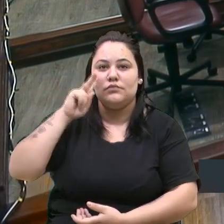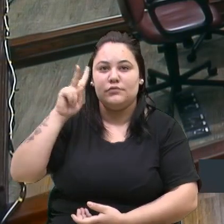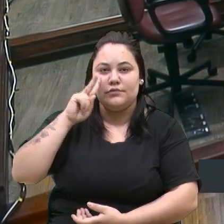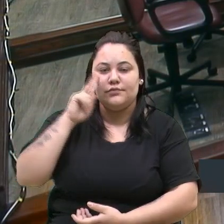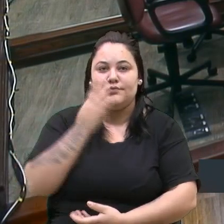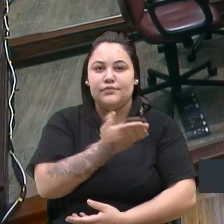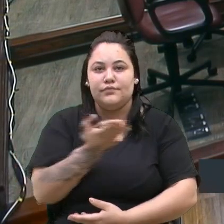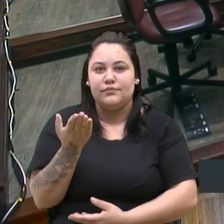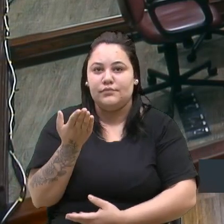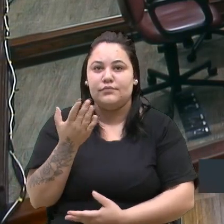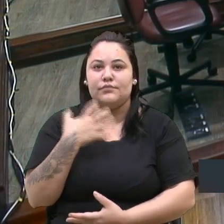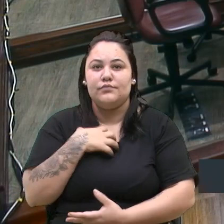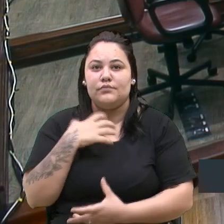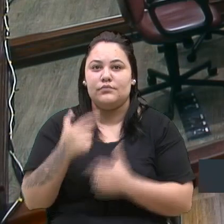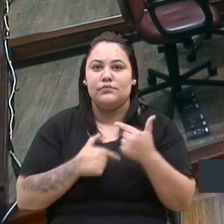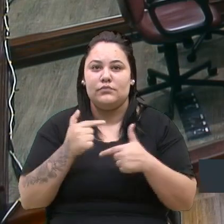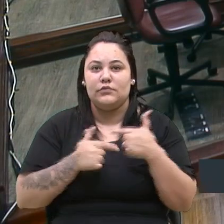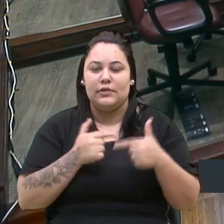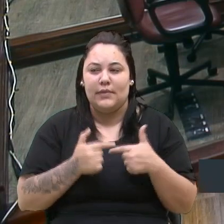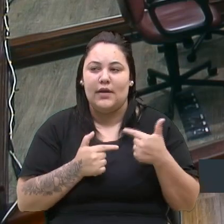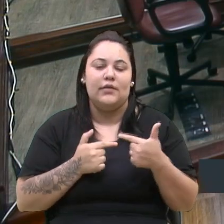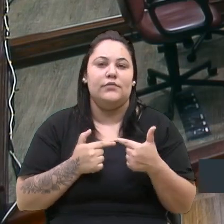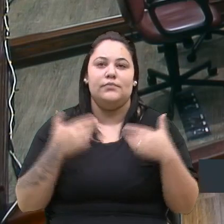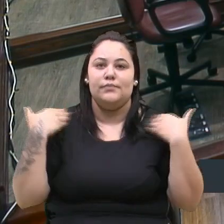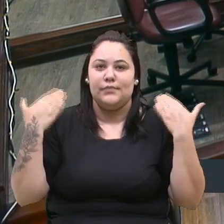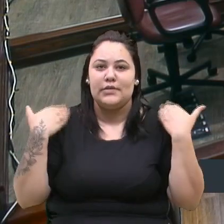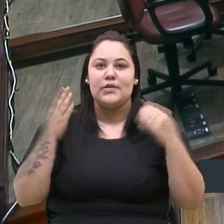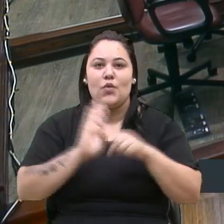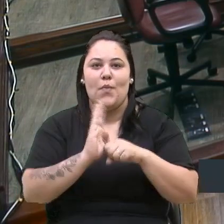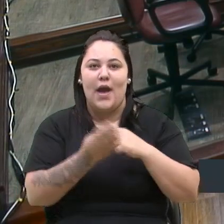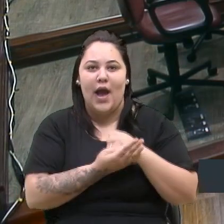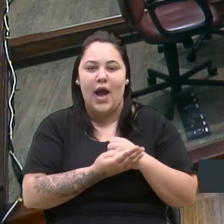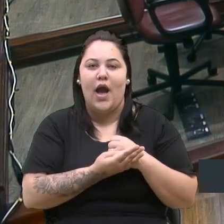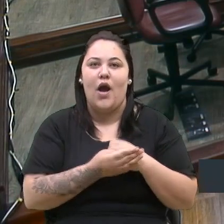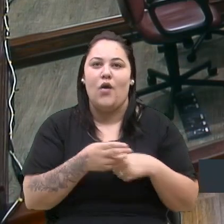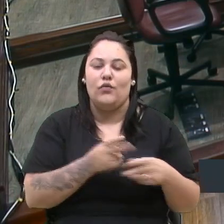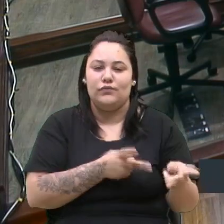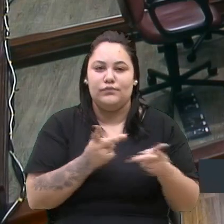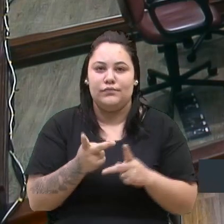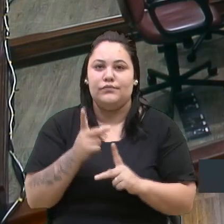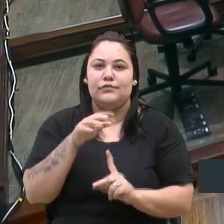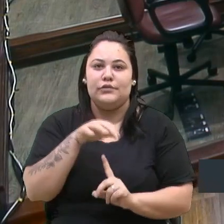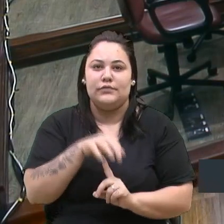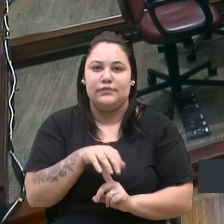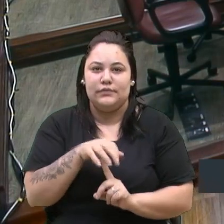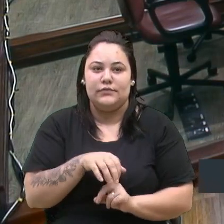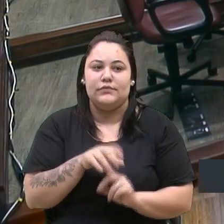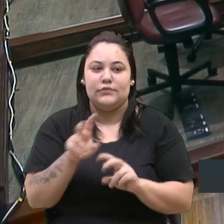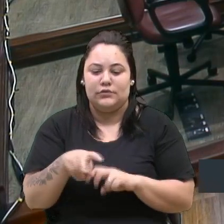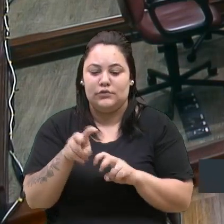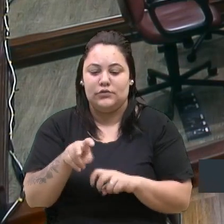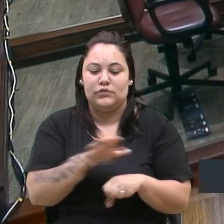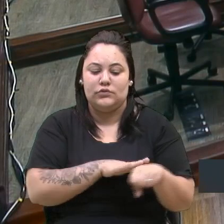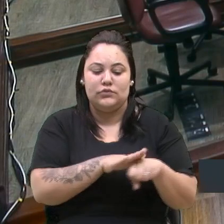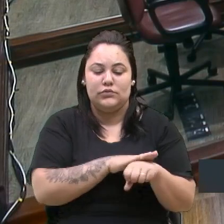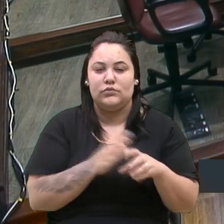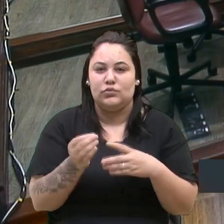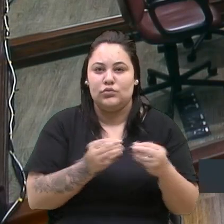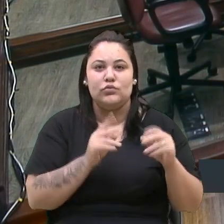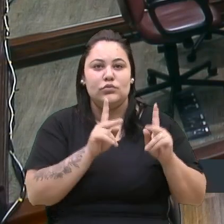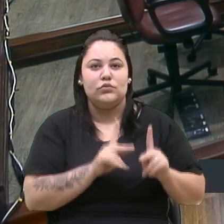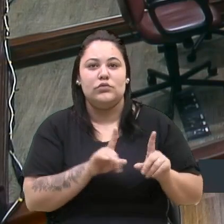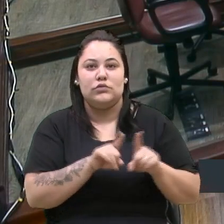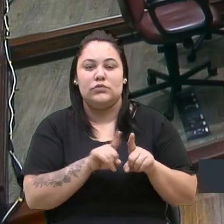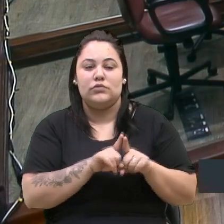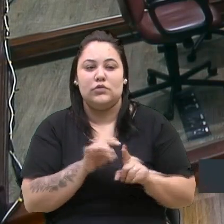maneira que o senhor trabalha, o senhor caminha no bairro, né? Vai na feira do agricultor e conversa com as pessoas. E